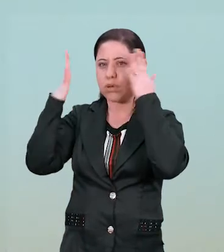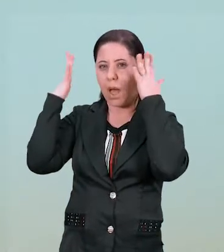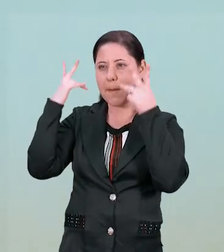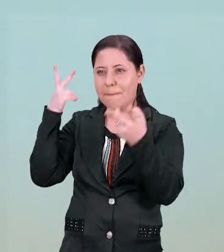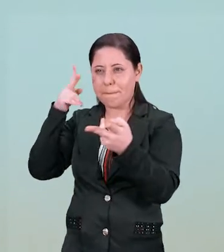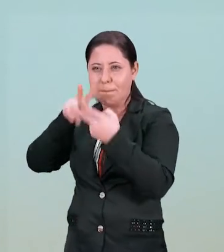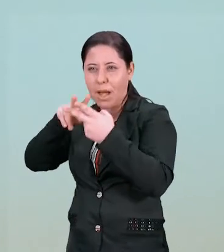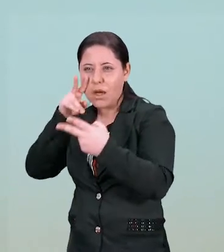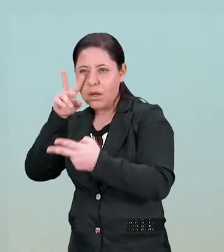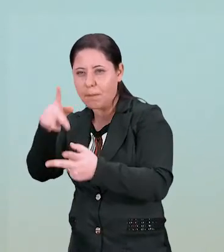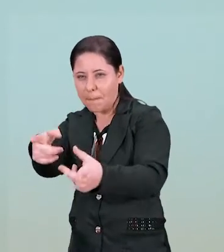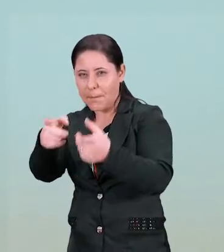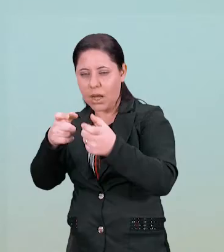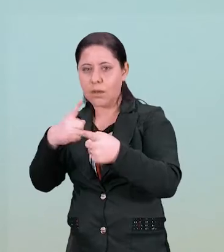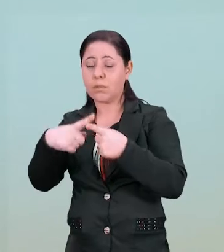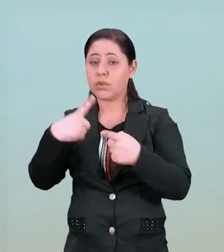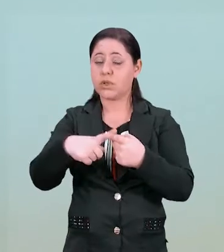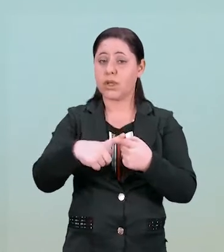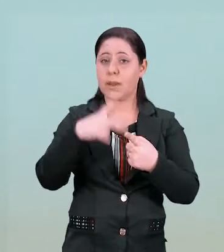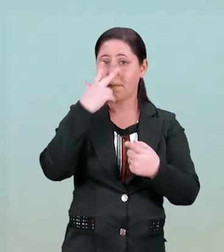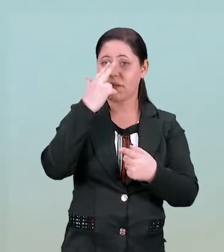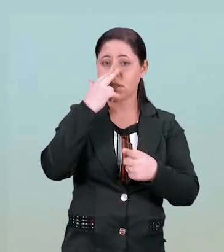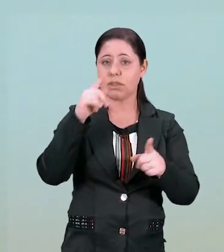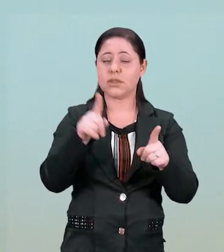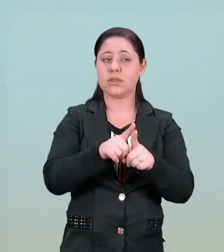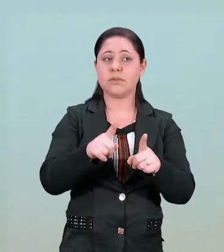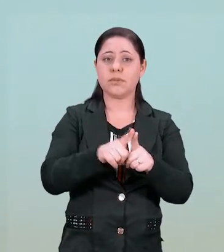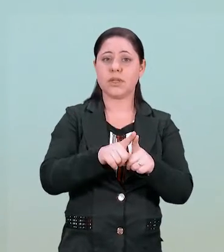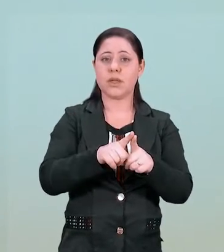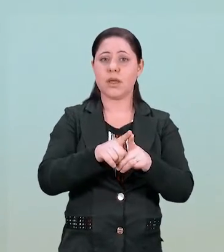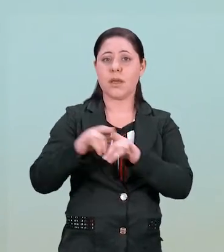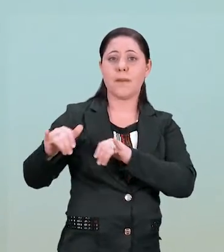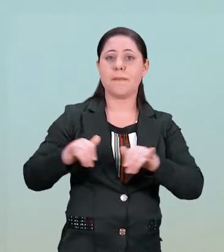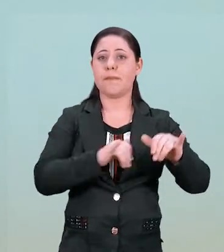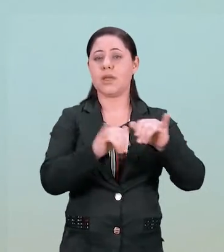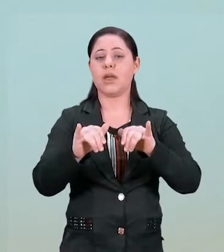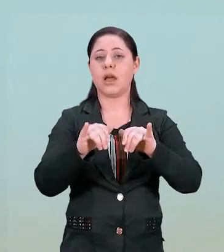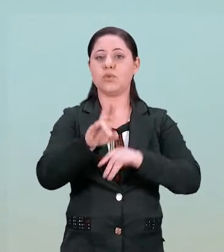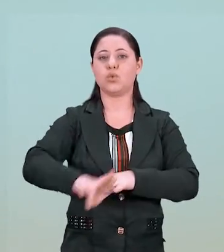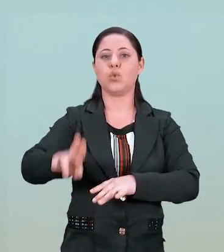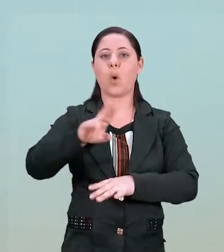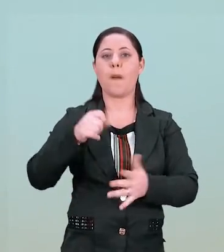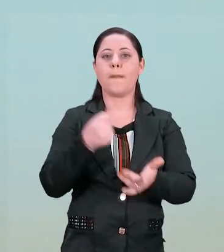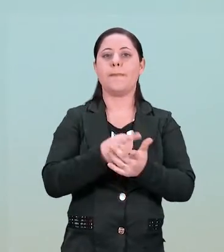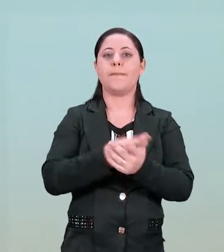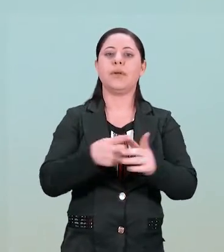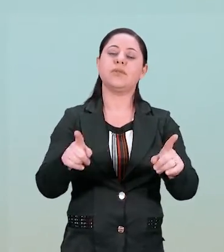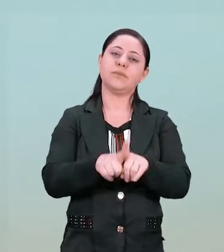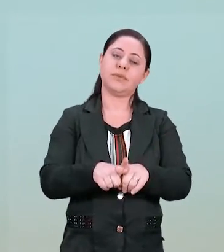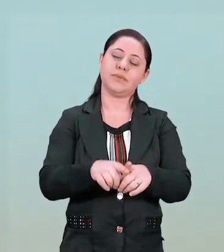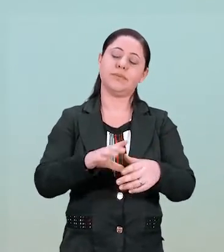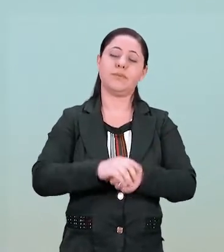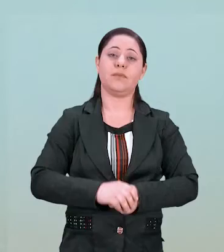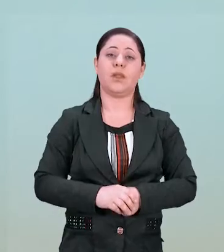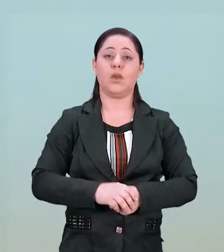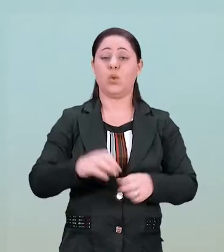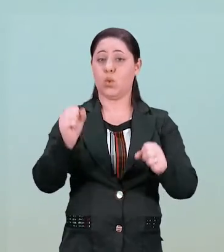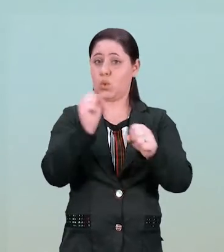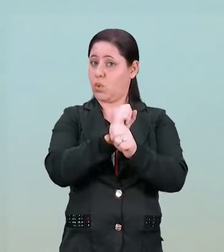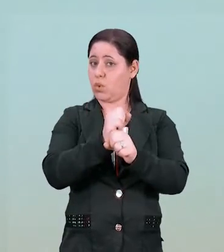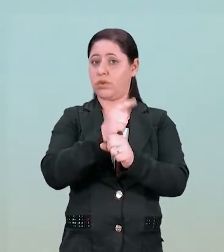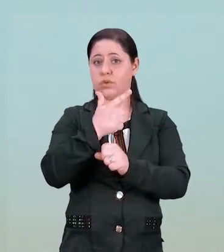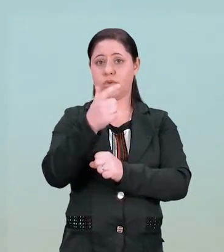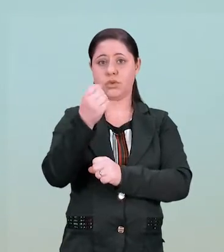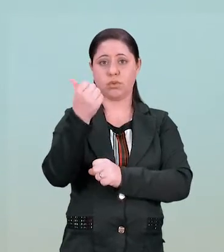um corredor, mas somos também um mercado consumidor. E em 2018, nós verificamos, ainda na